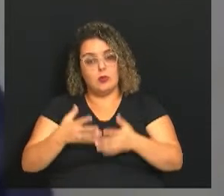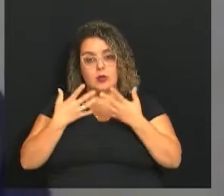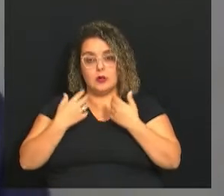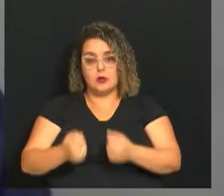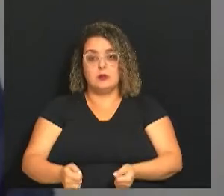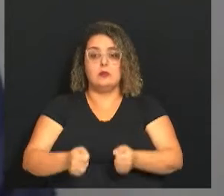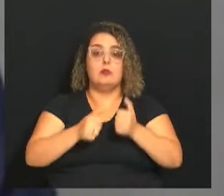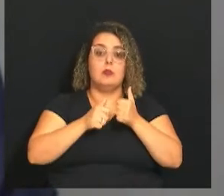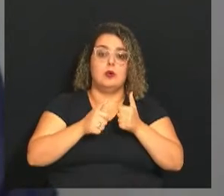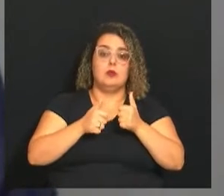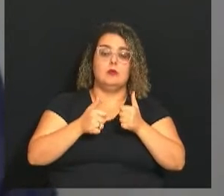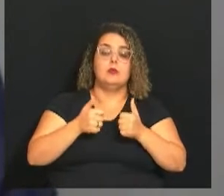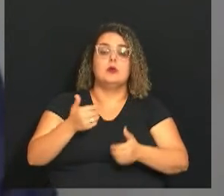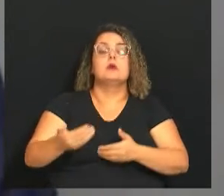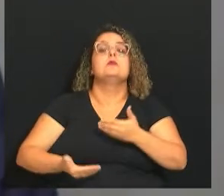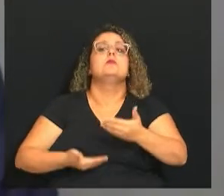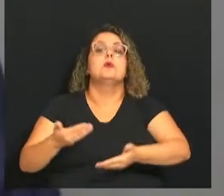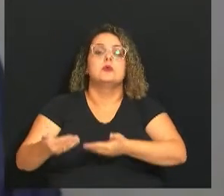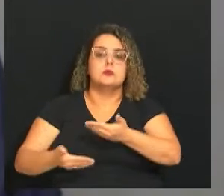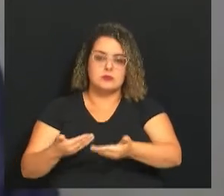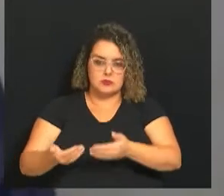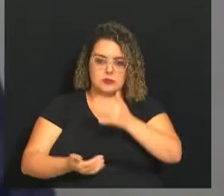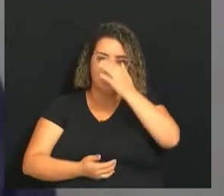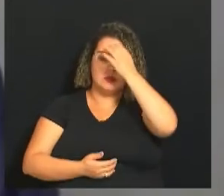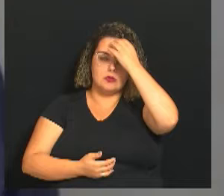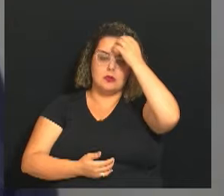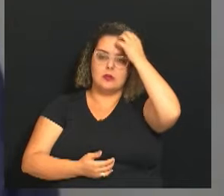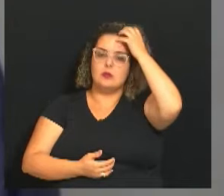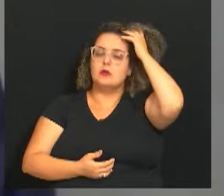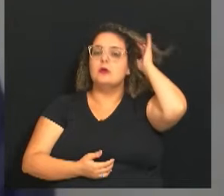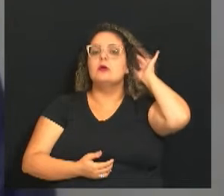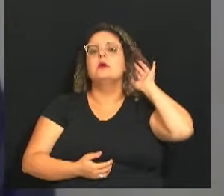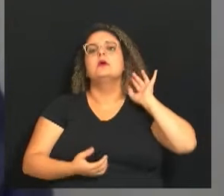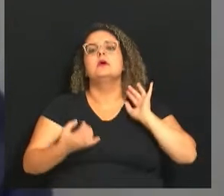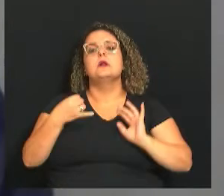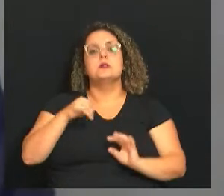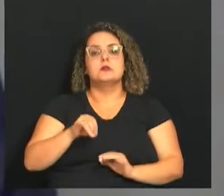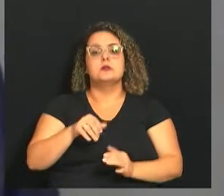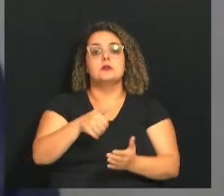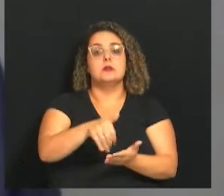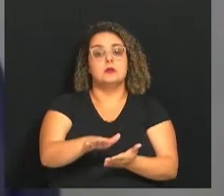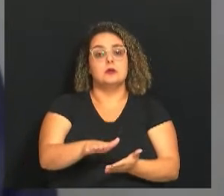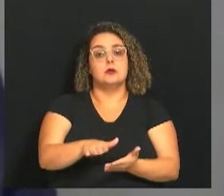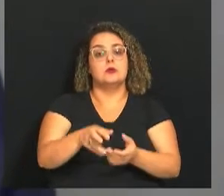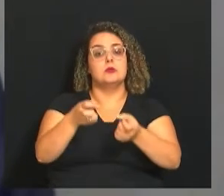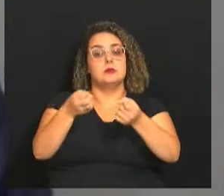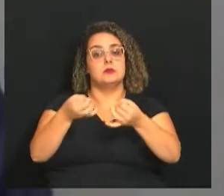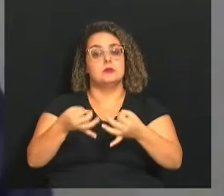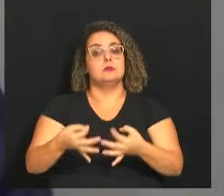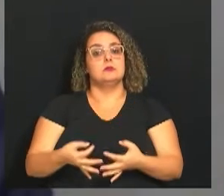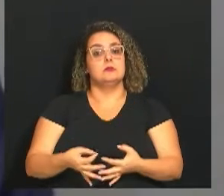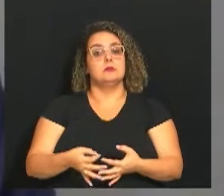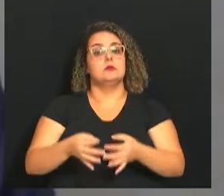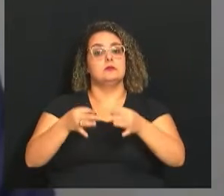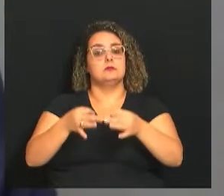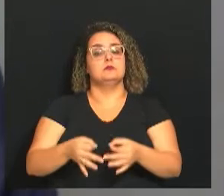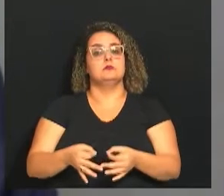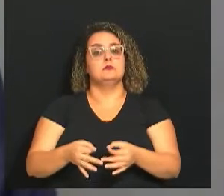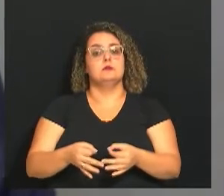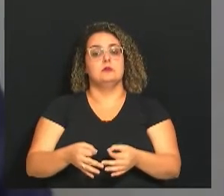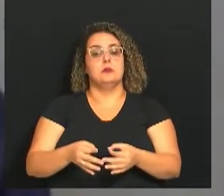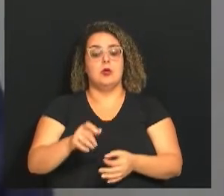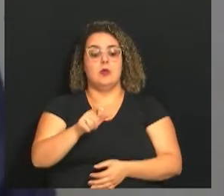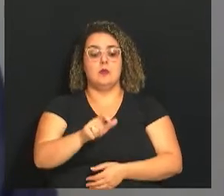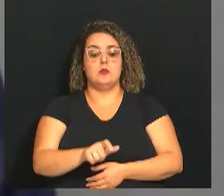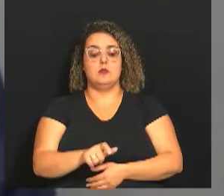se tratar. O entendimento é que se você realiza uma demissão por justa causa, essa pessoa vai se perder ainda mais e